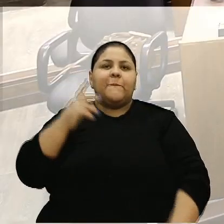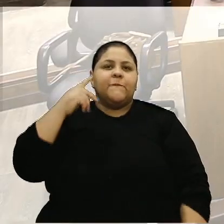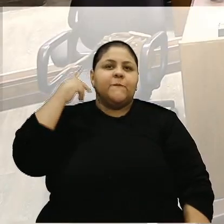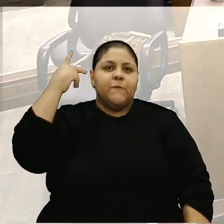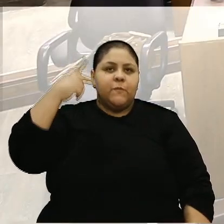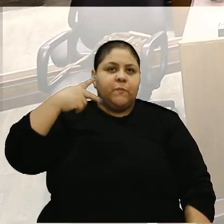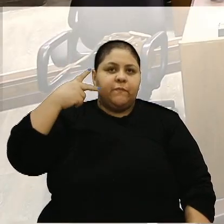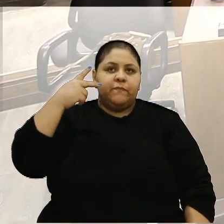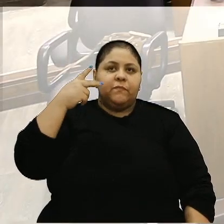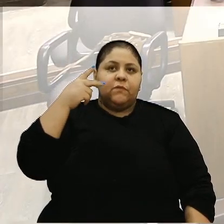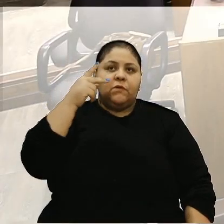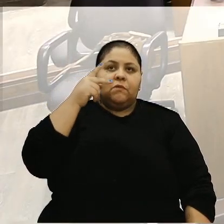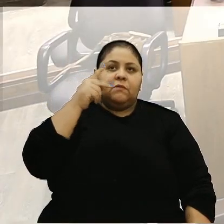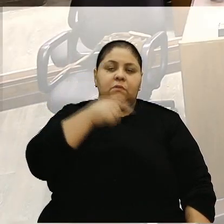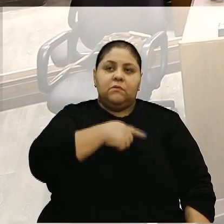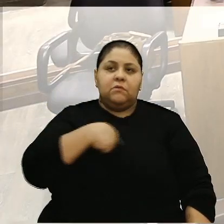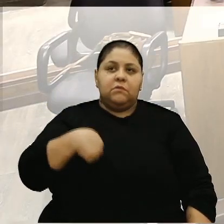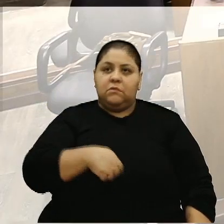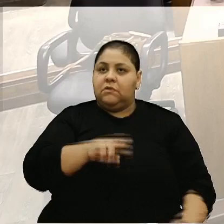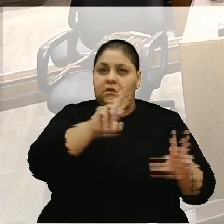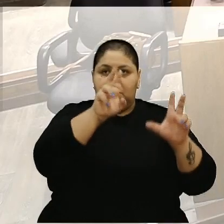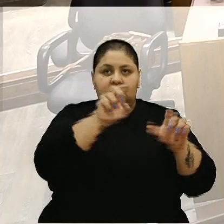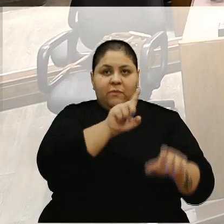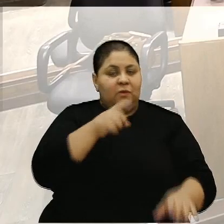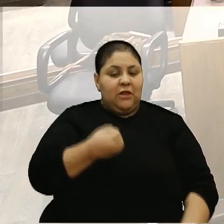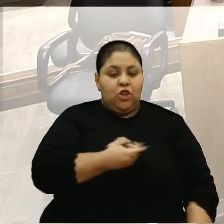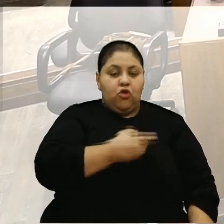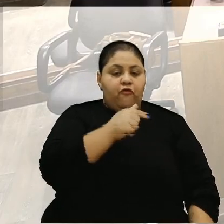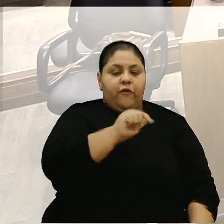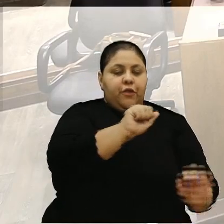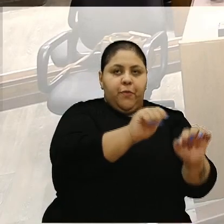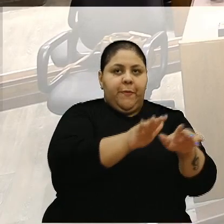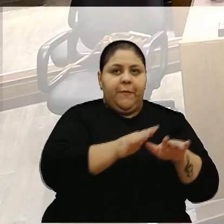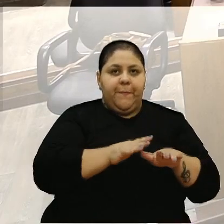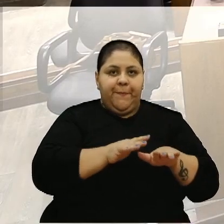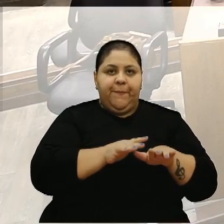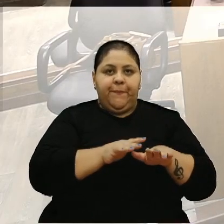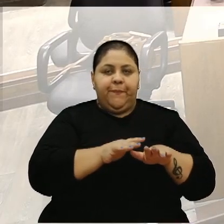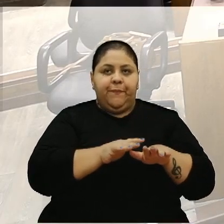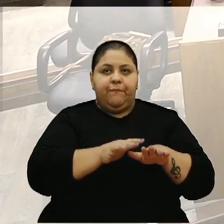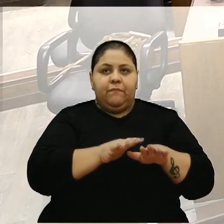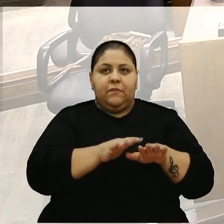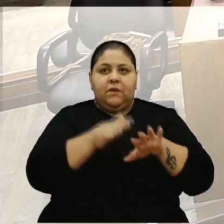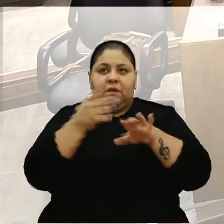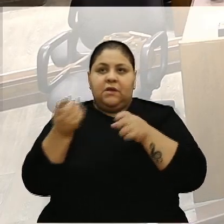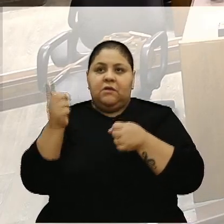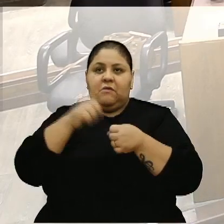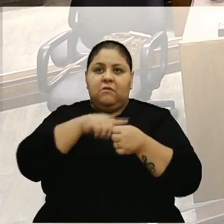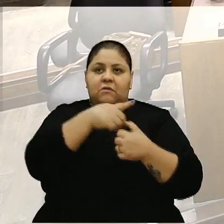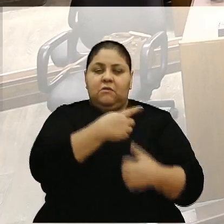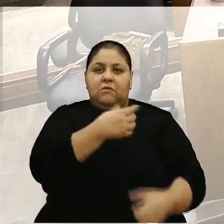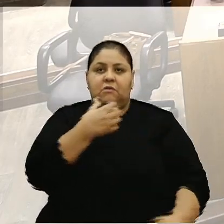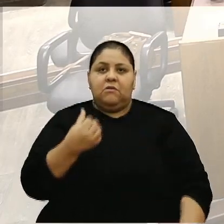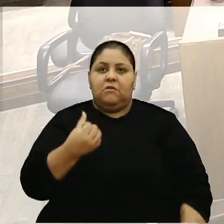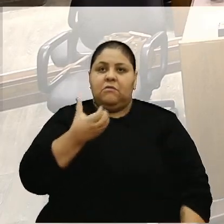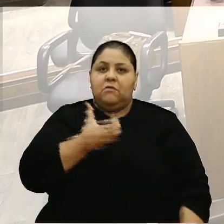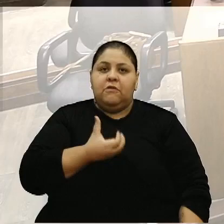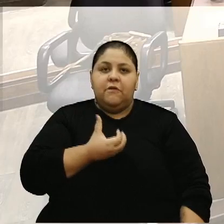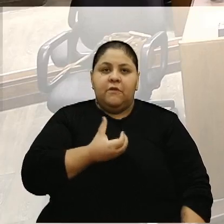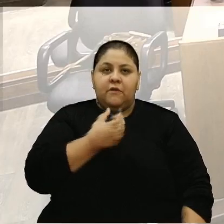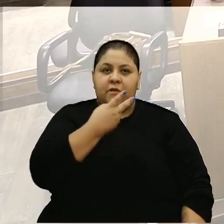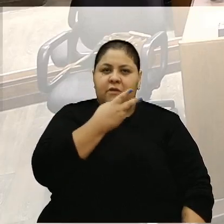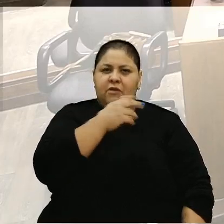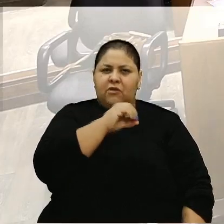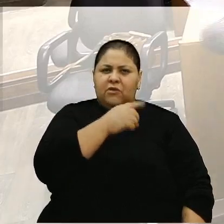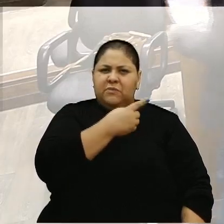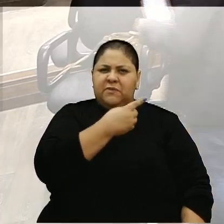Vereador Zanquim, esse tema não é novo no plenário. Eu volto para 16 de dezembro de